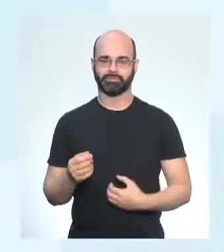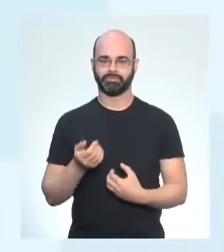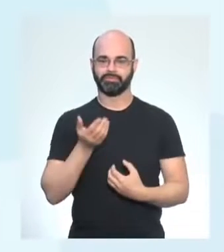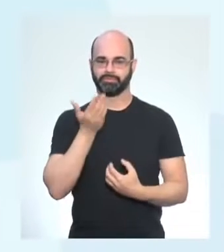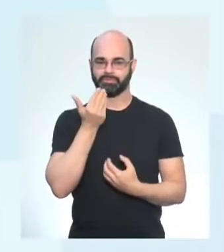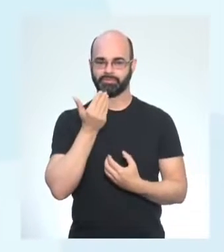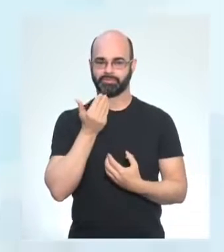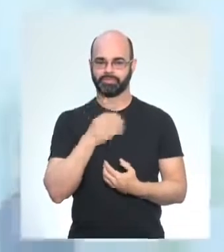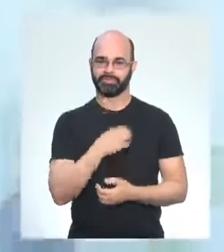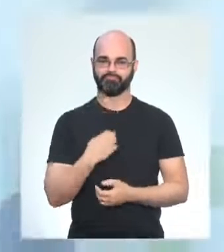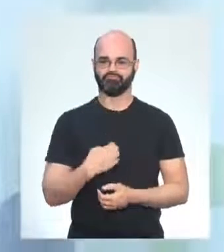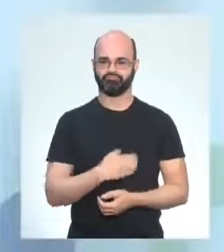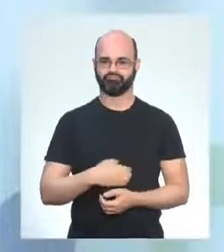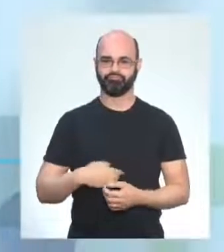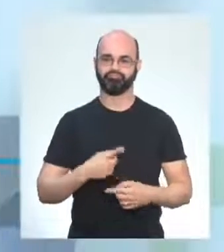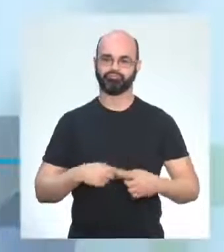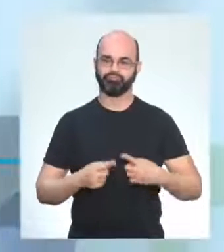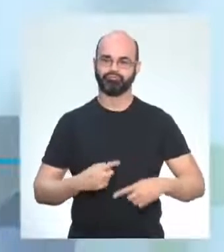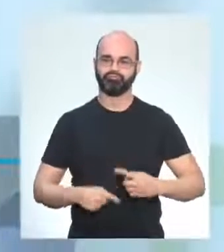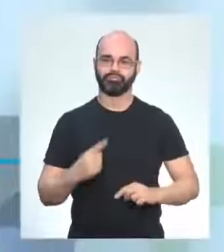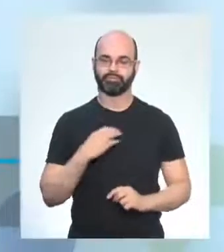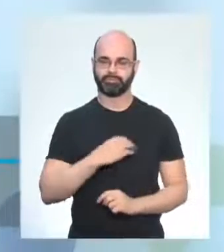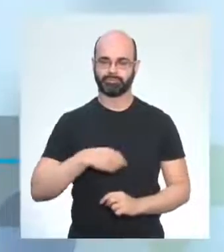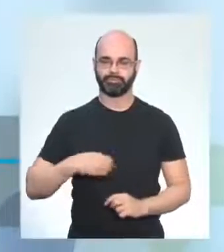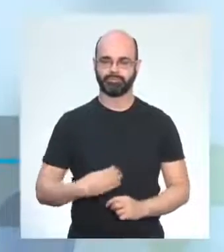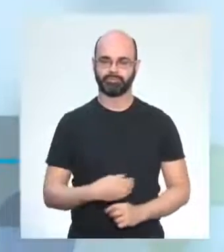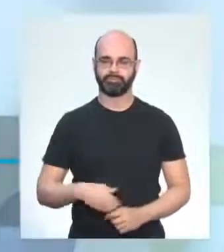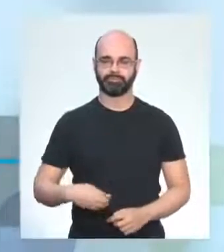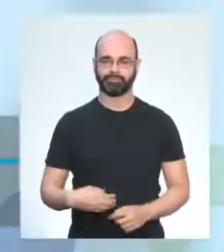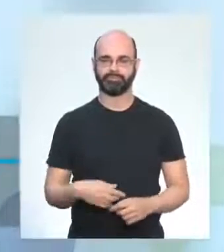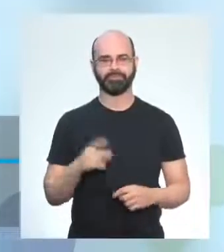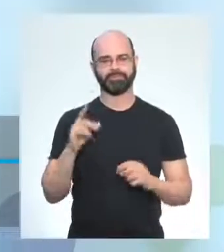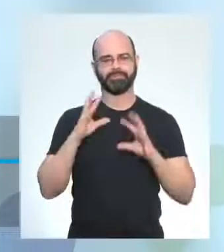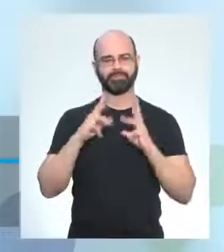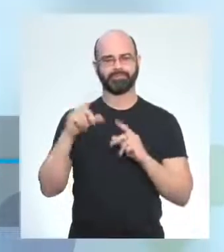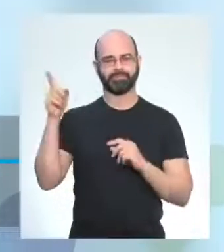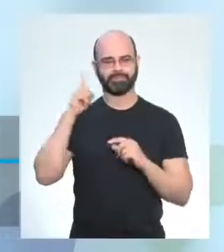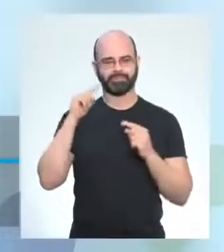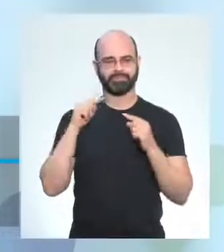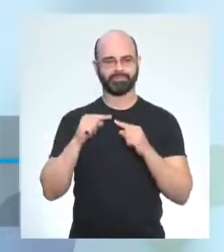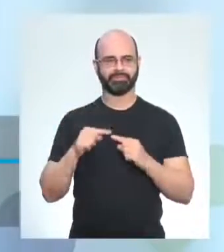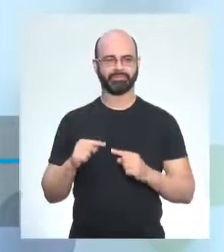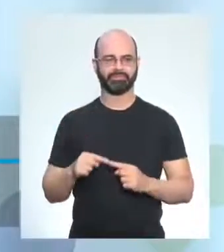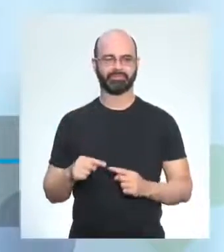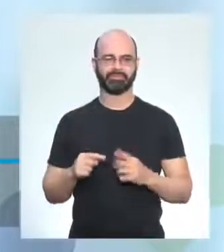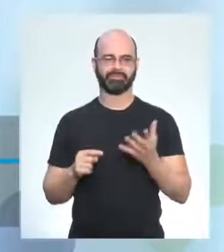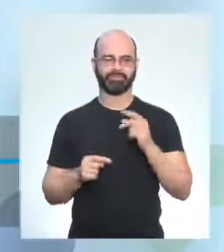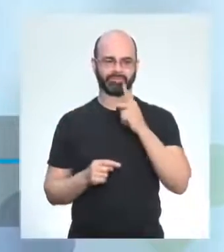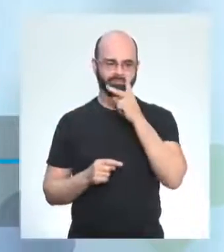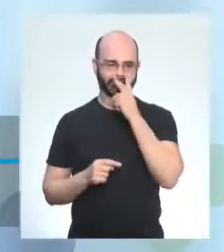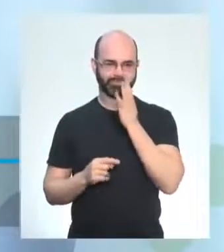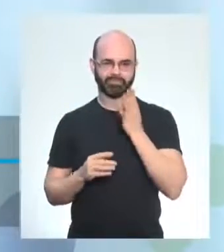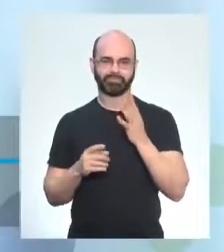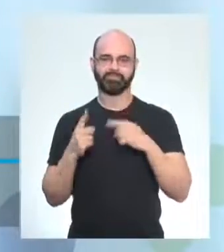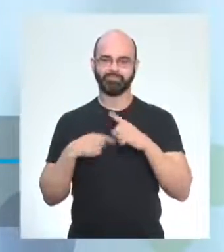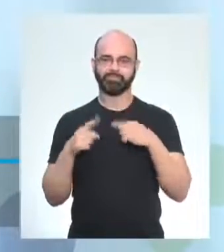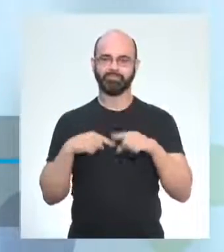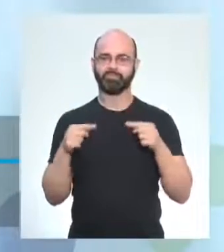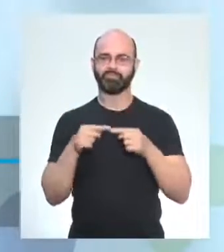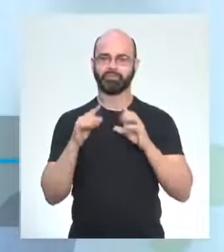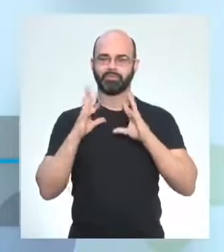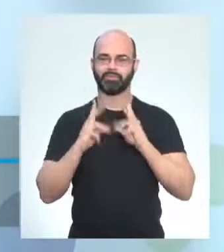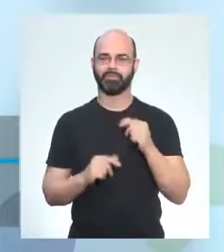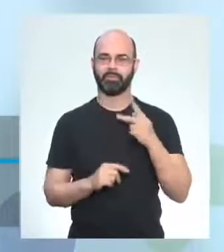Muito bem, vocês viram que assim, todos têm meio que ligação aí com a nutrição, né? Esses do pâncreas, né? Muito bem. Vamos